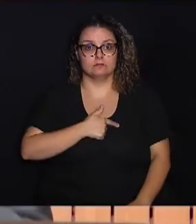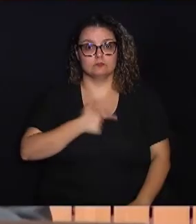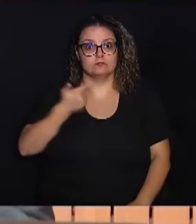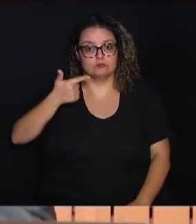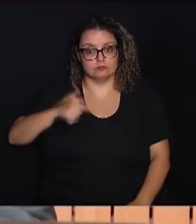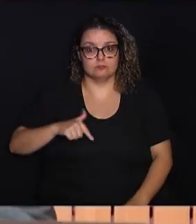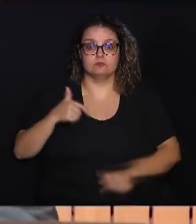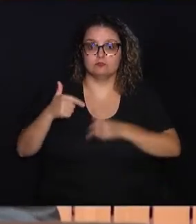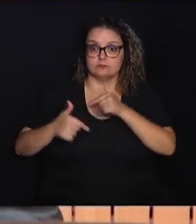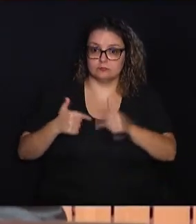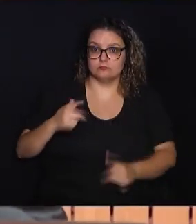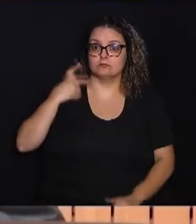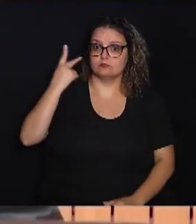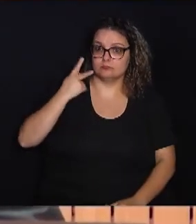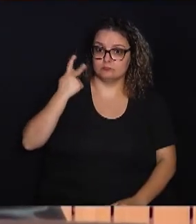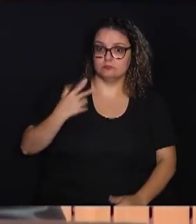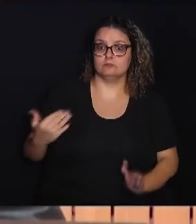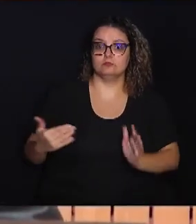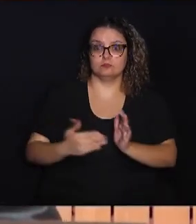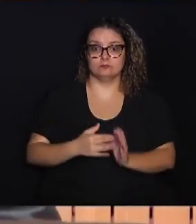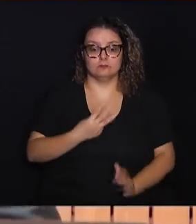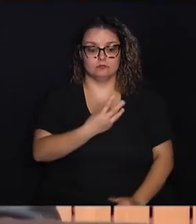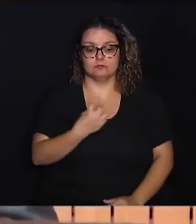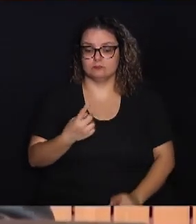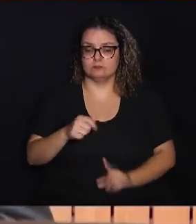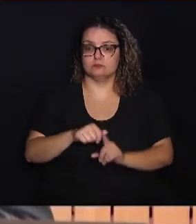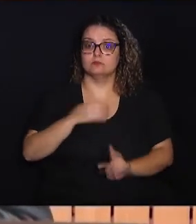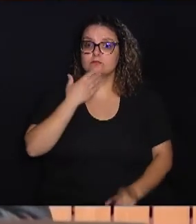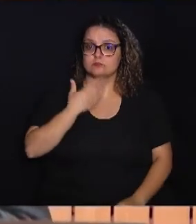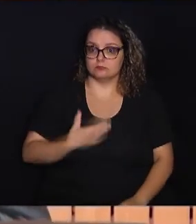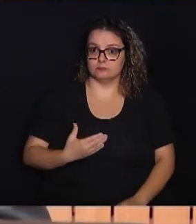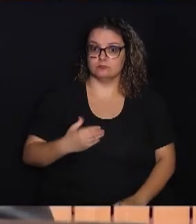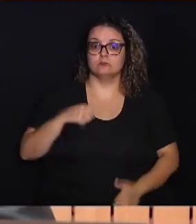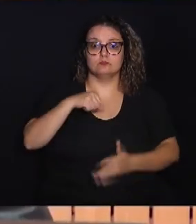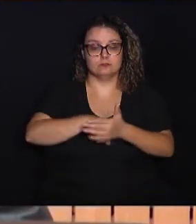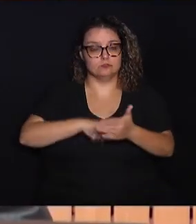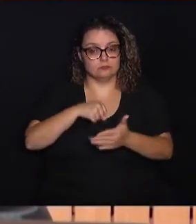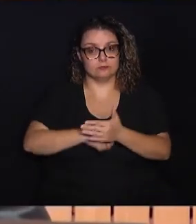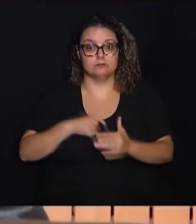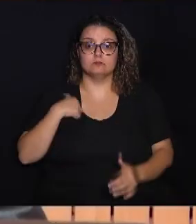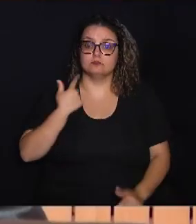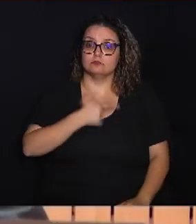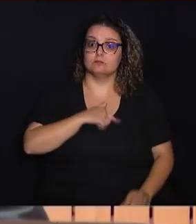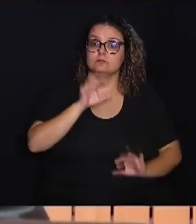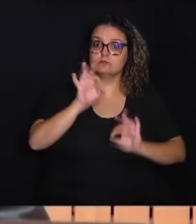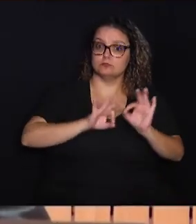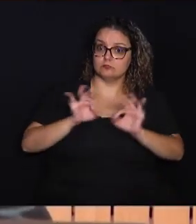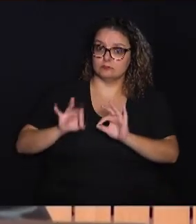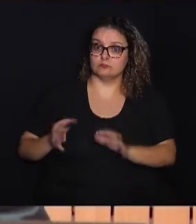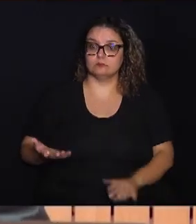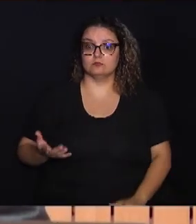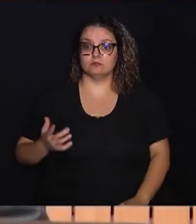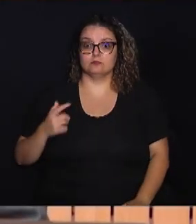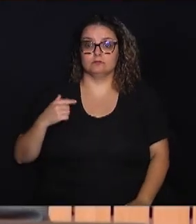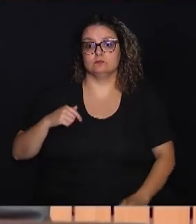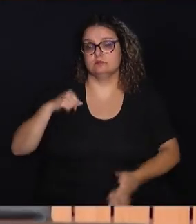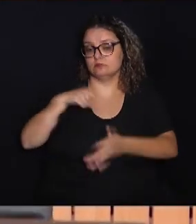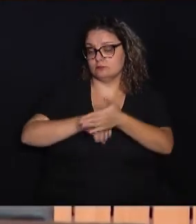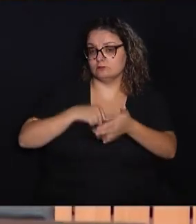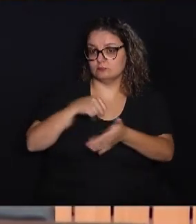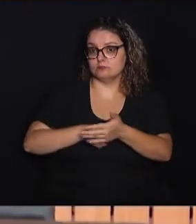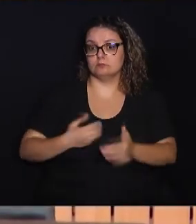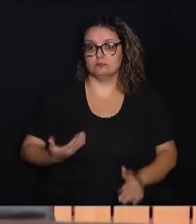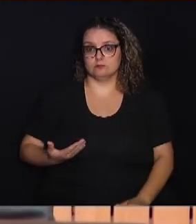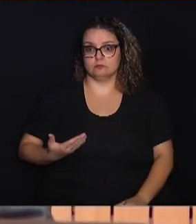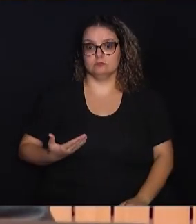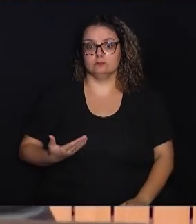nesta casa até o dia 31 de dezembro lutando para os nossos projetos lutando para a